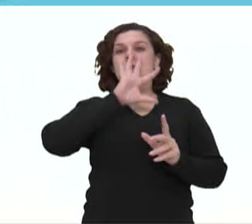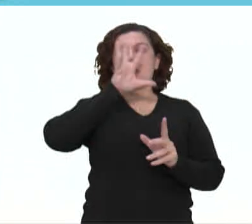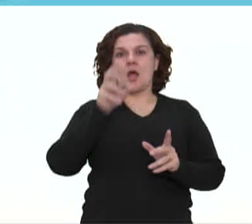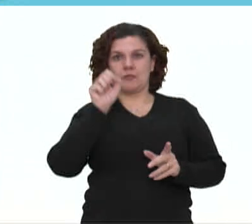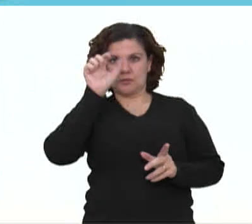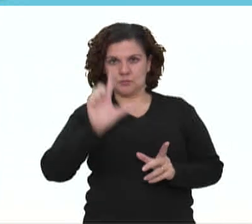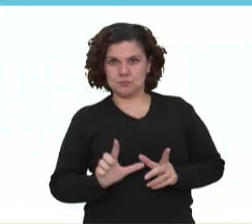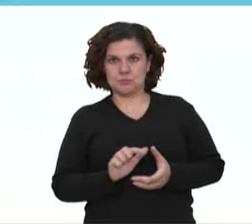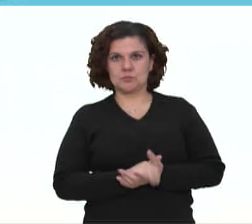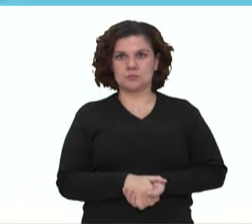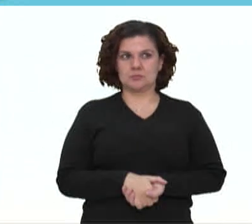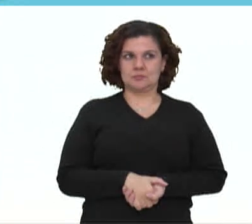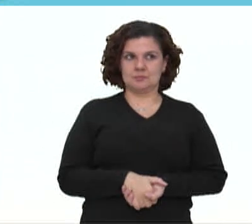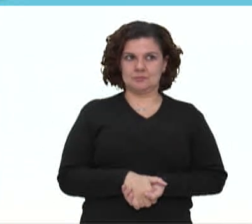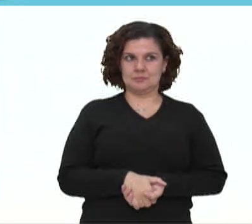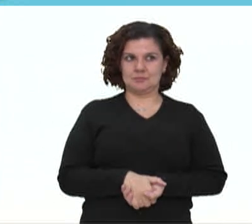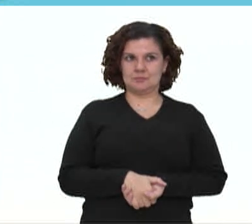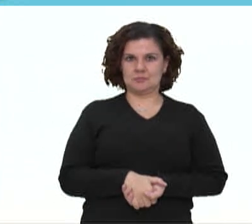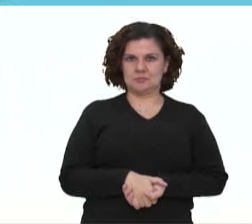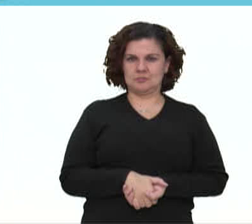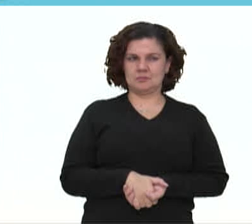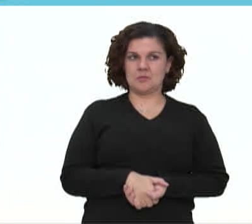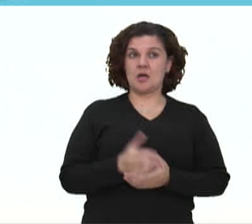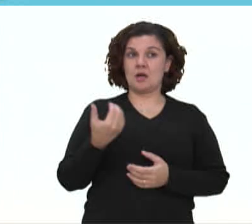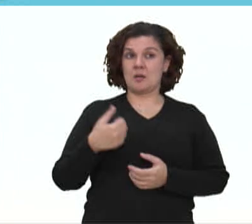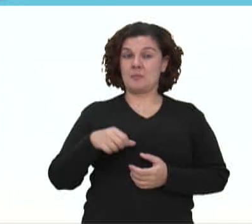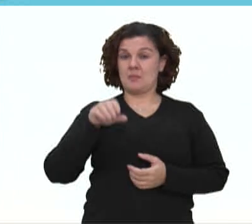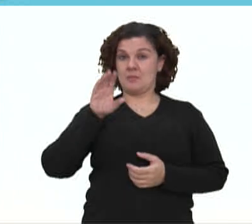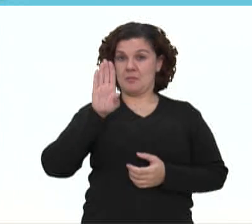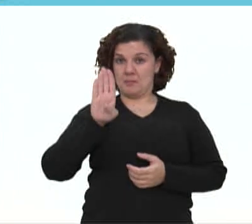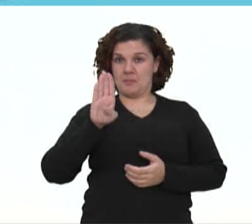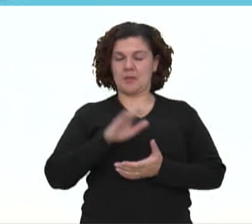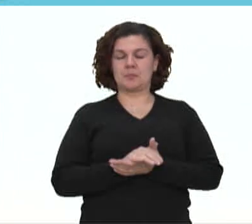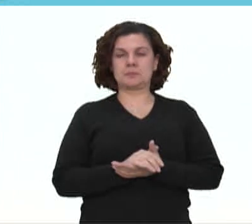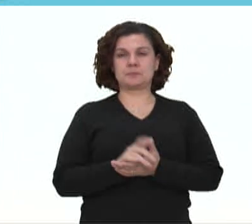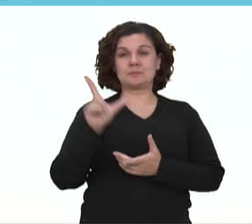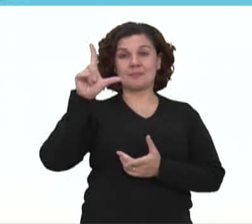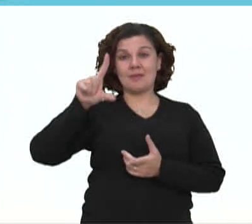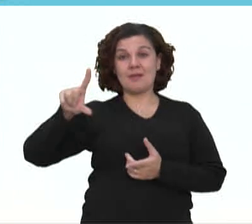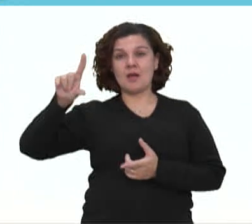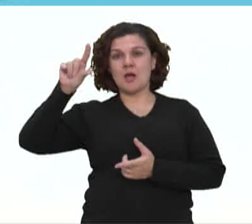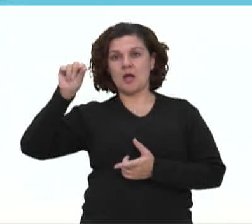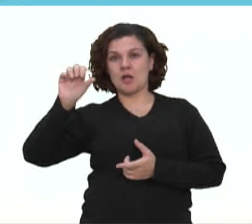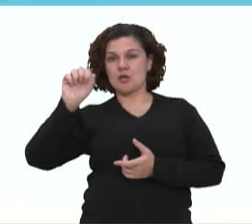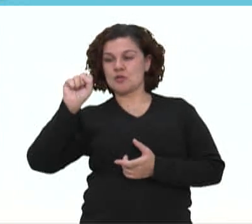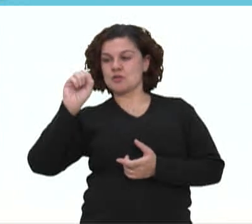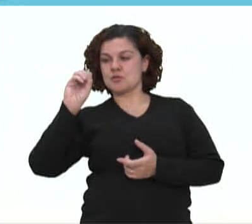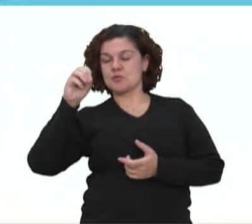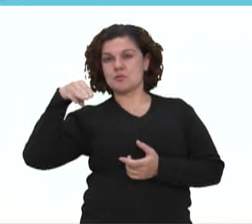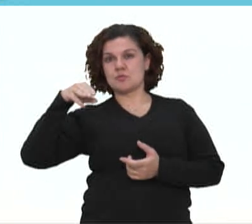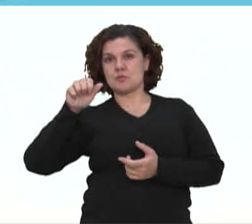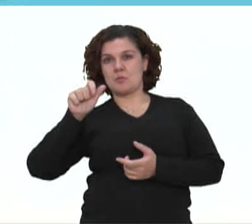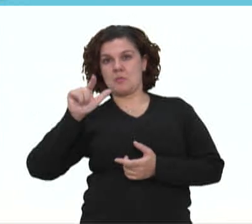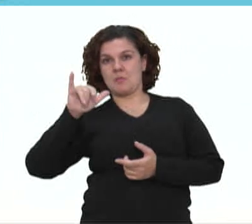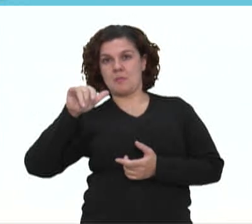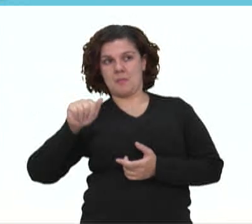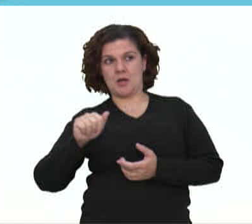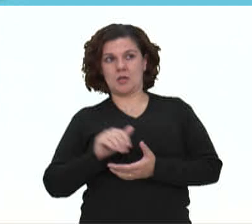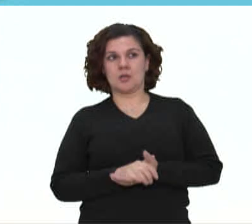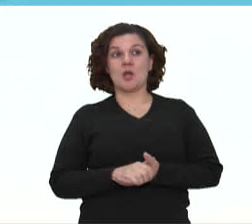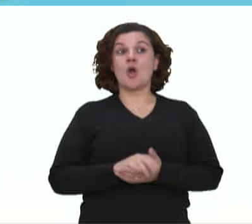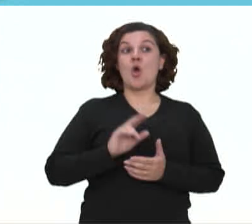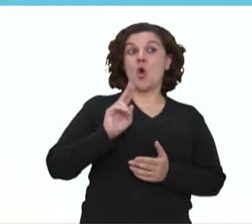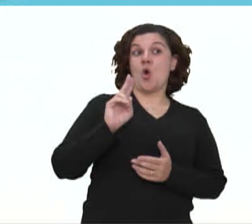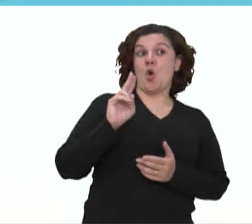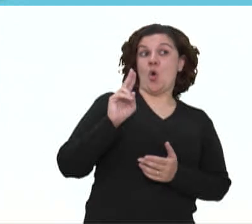Sul, é grande desnutrição lá. Letra B, a Península da Somália, o chifre da África, ou a África